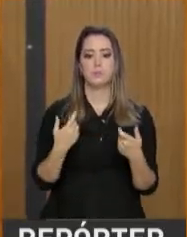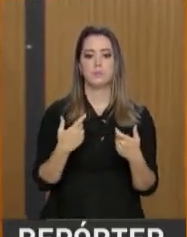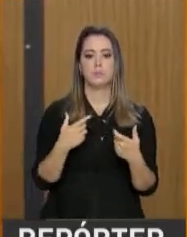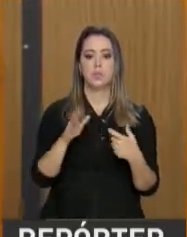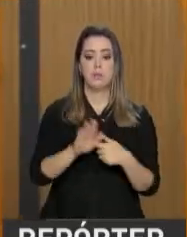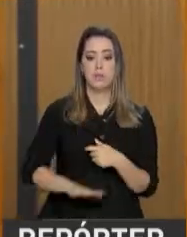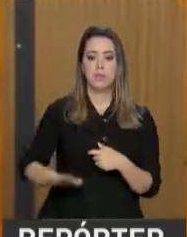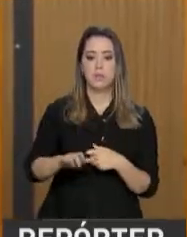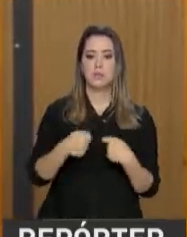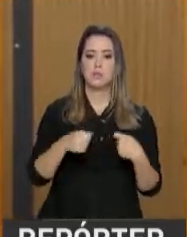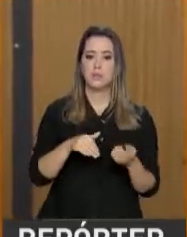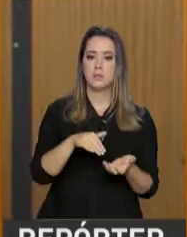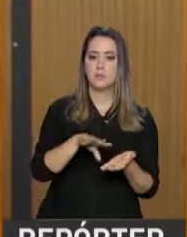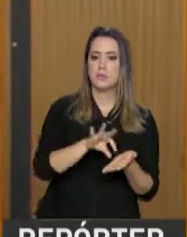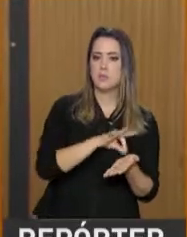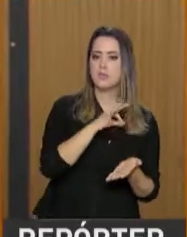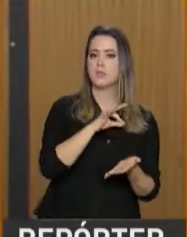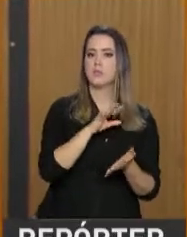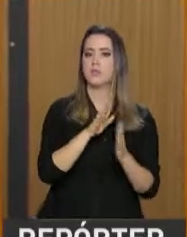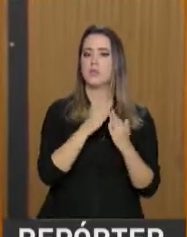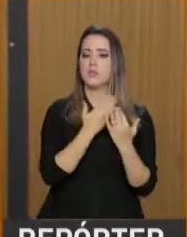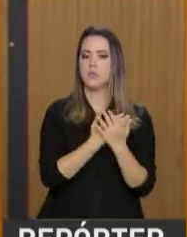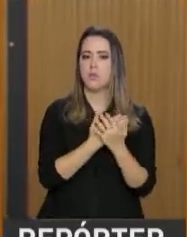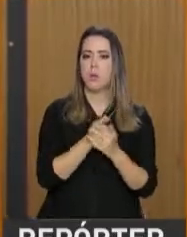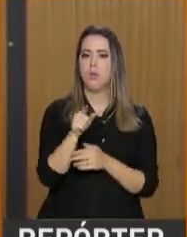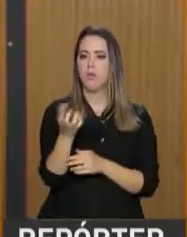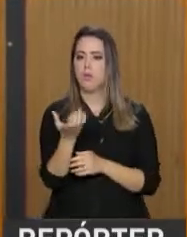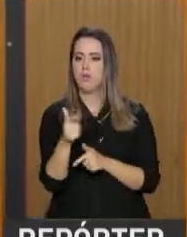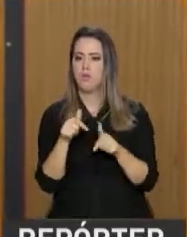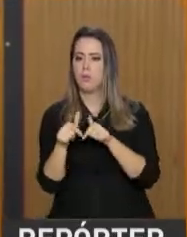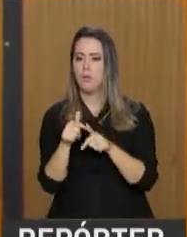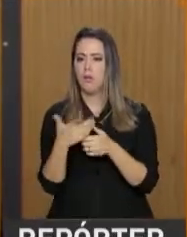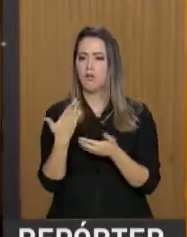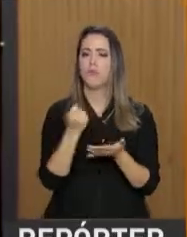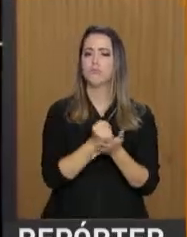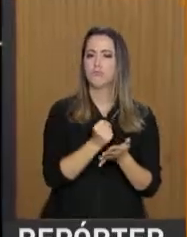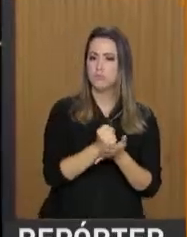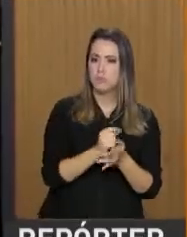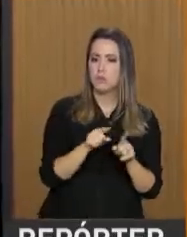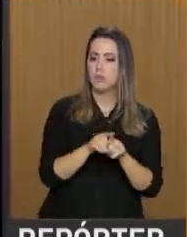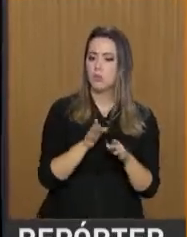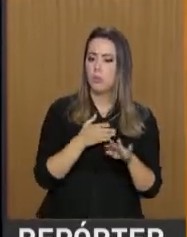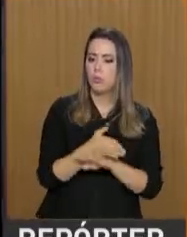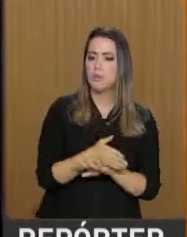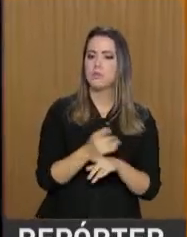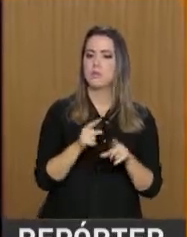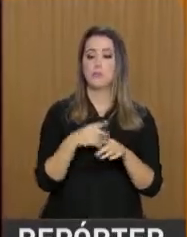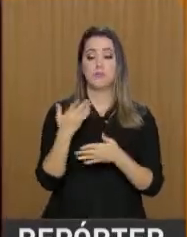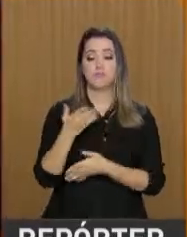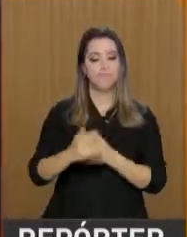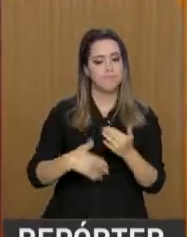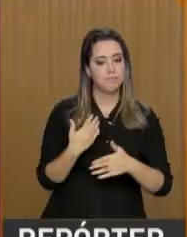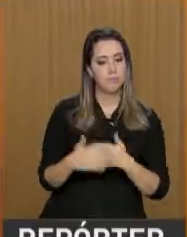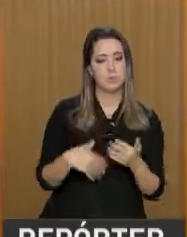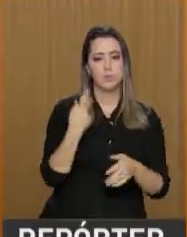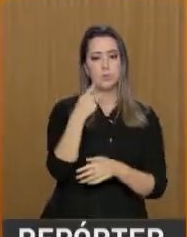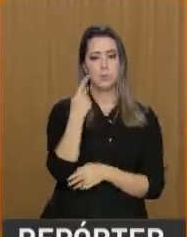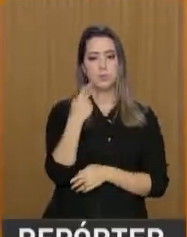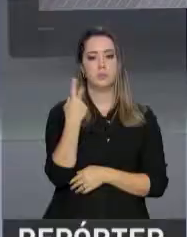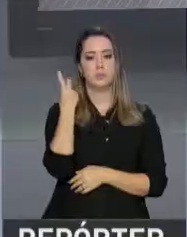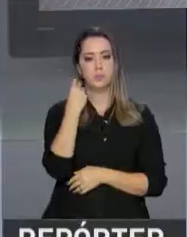tem criança vão matricular na escola precisa de emprego vamos registrar na regime e aí começa a desenvolver a política